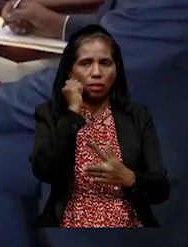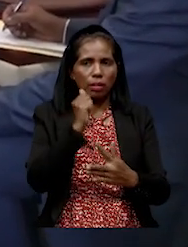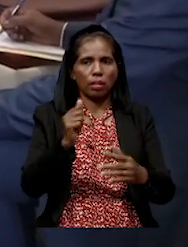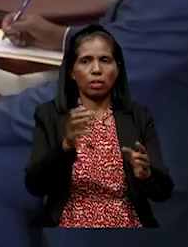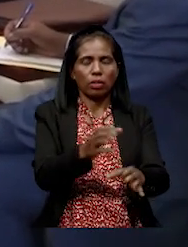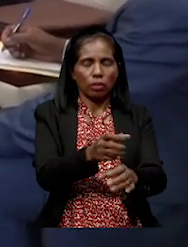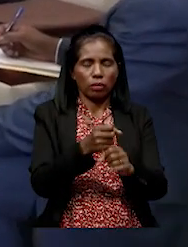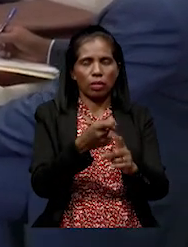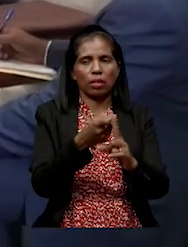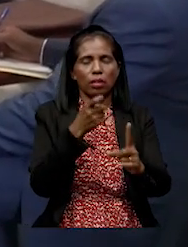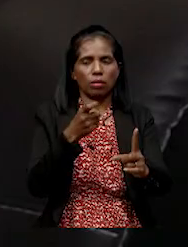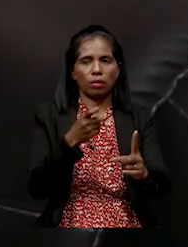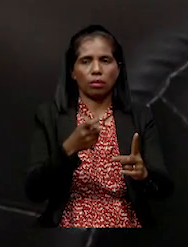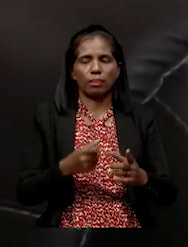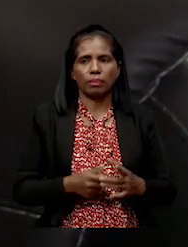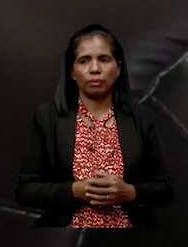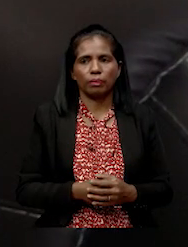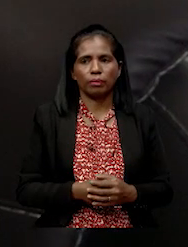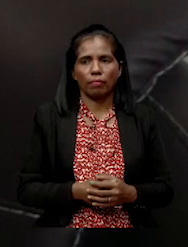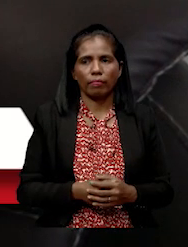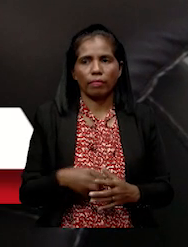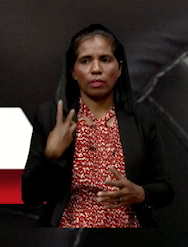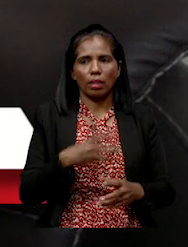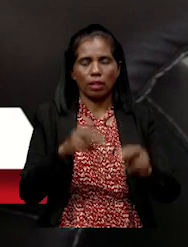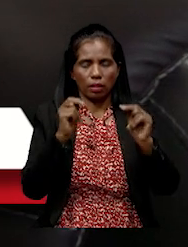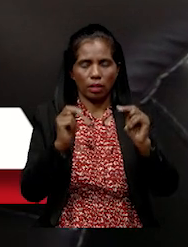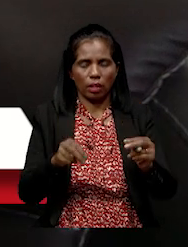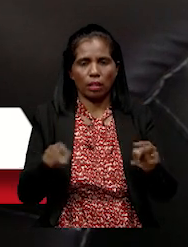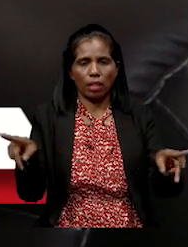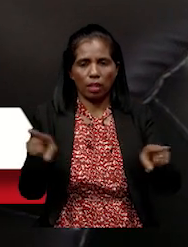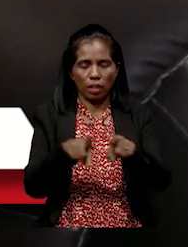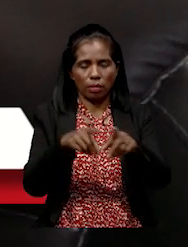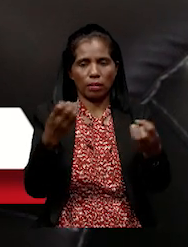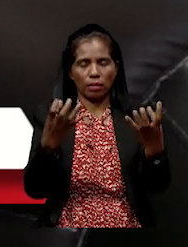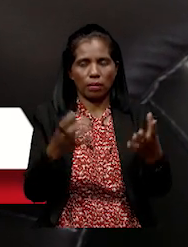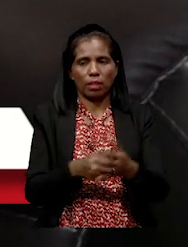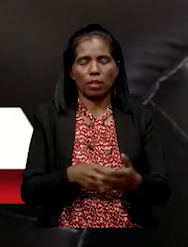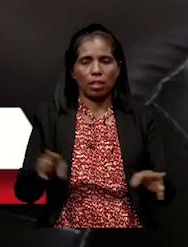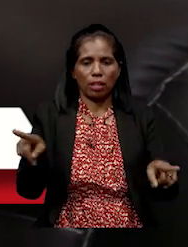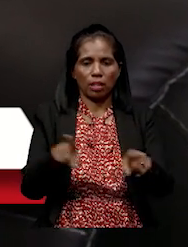Fonte Rússia, Cambódia. Também ita tem que ajustar o barbarac, ajustar